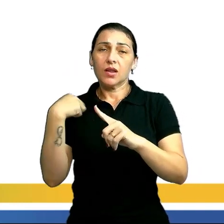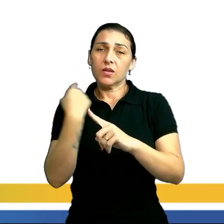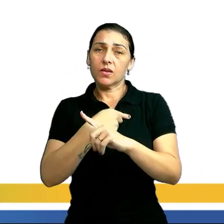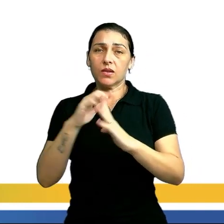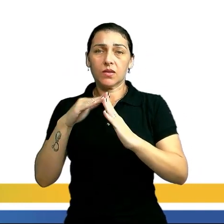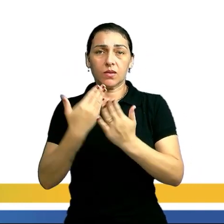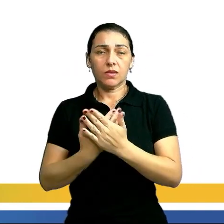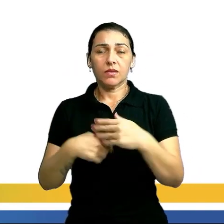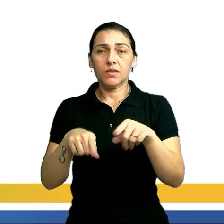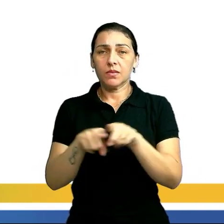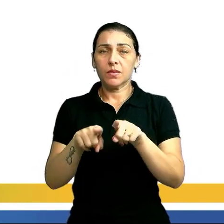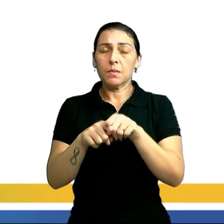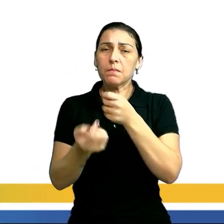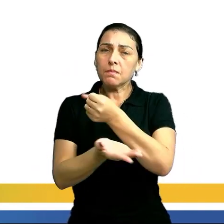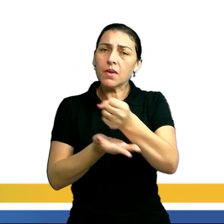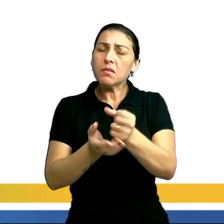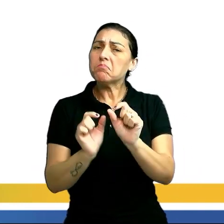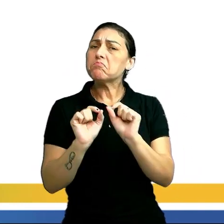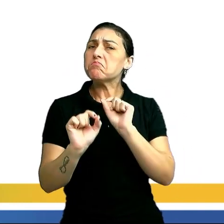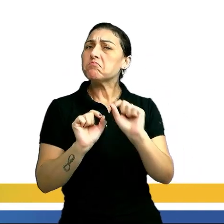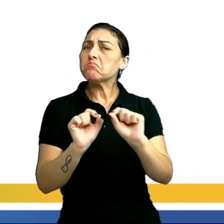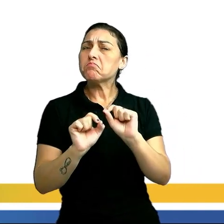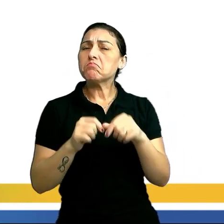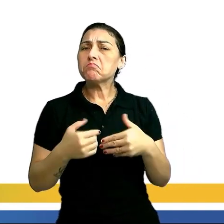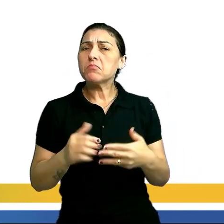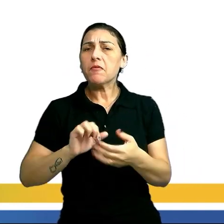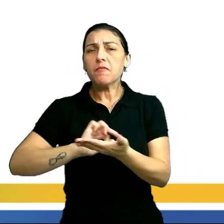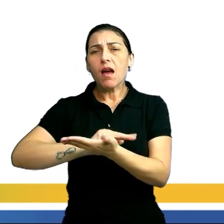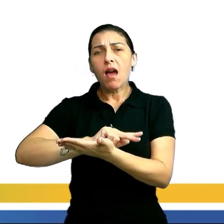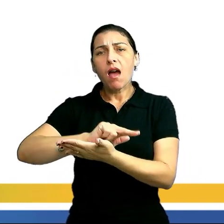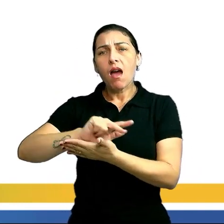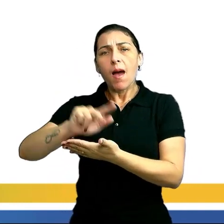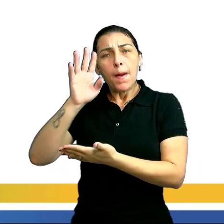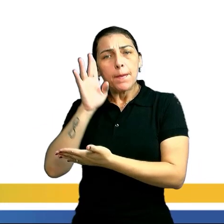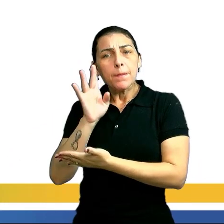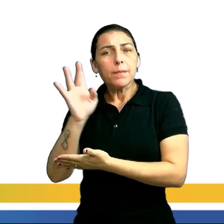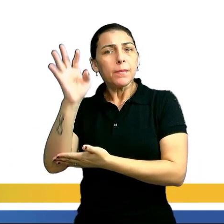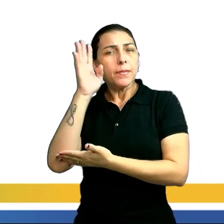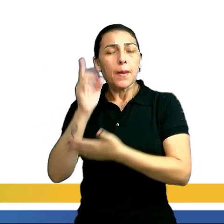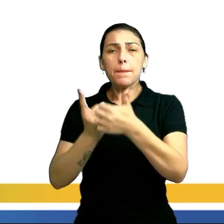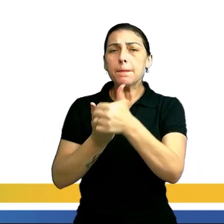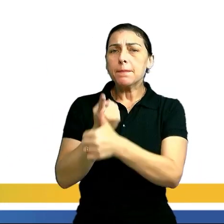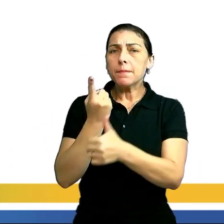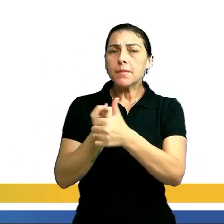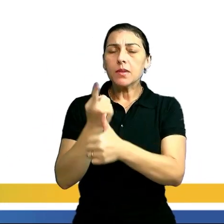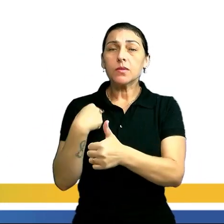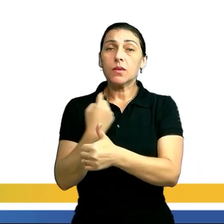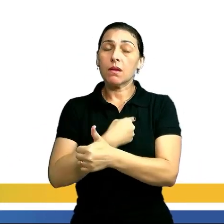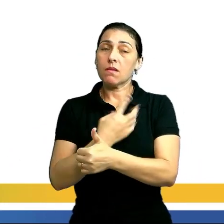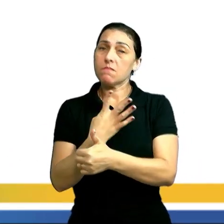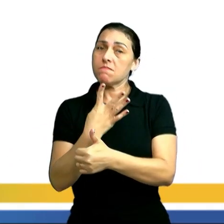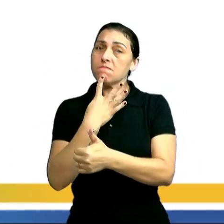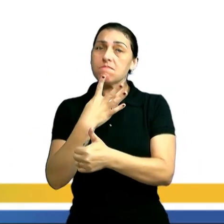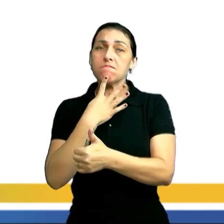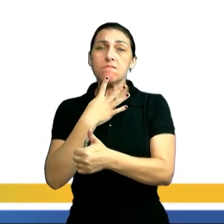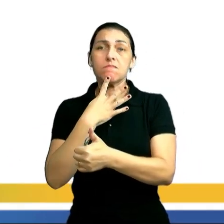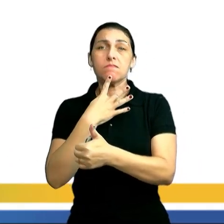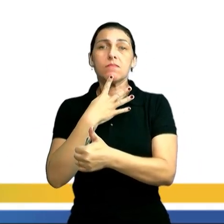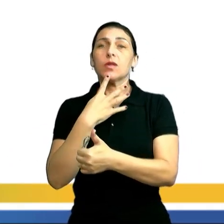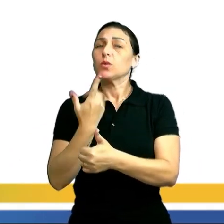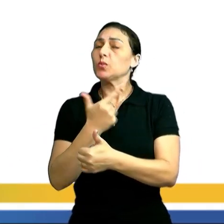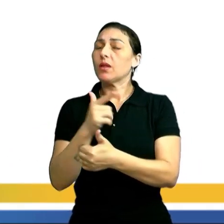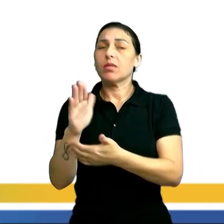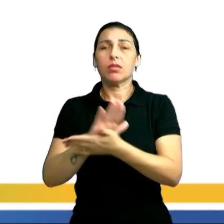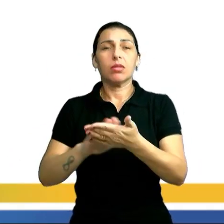escolas, baseia-se em várias teorias. A primeira, que nós conhecemos, que nós não vamos discutir, não vai cair